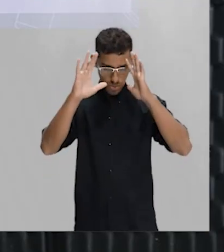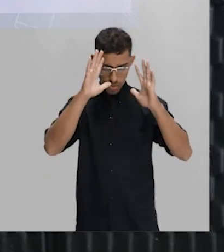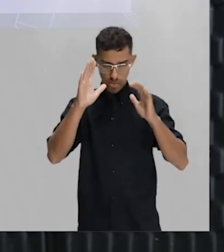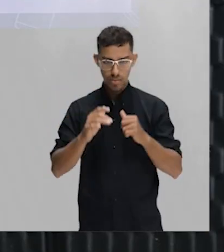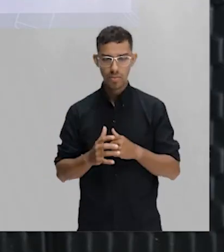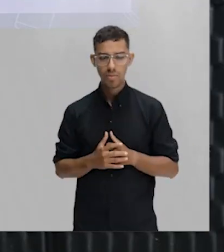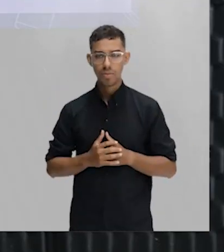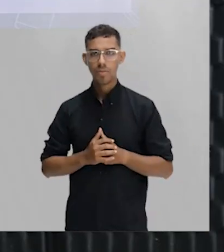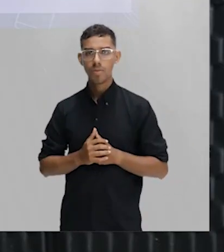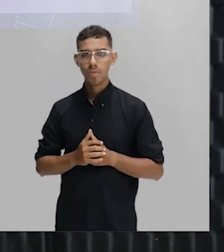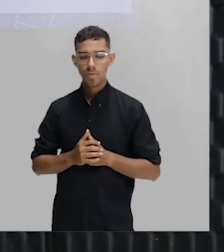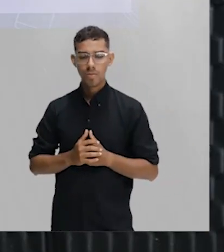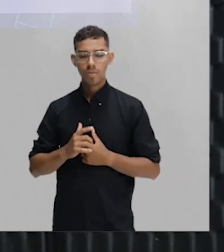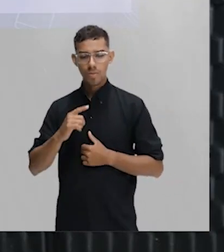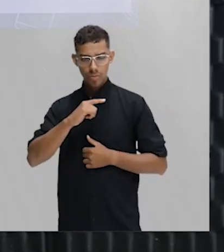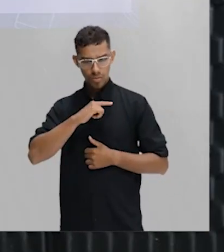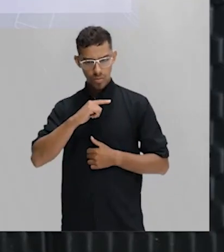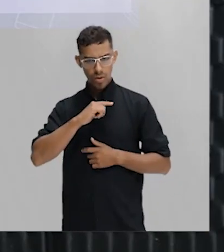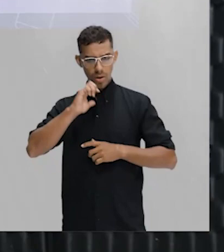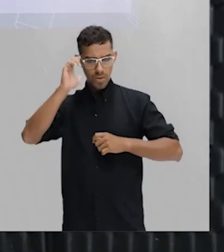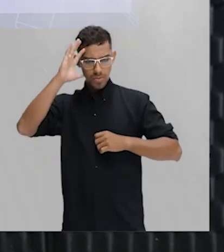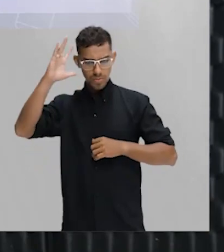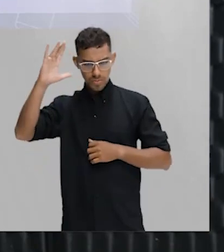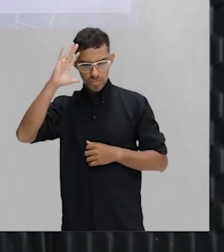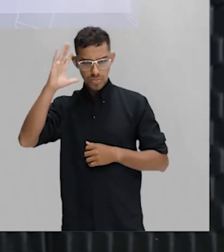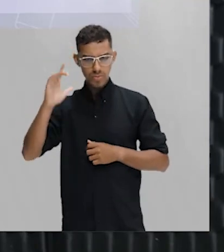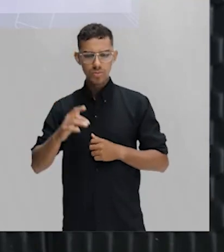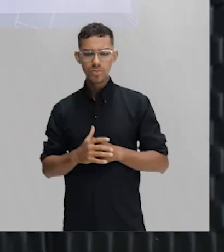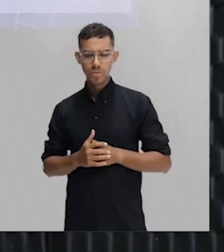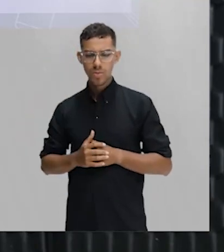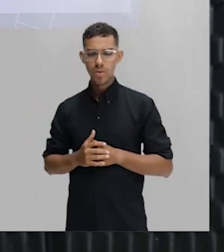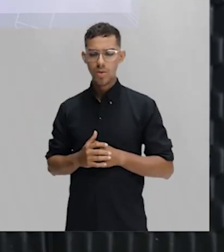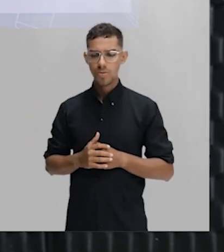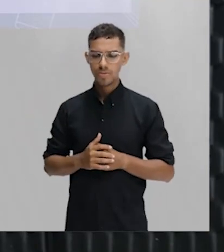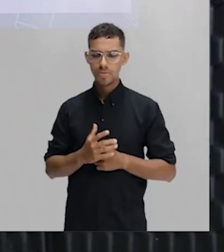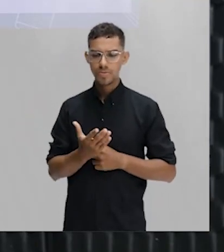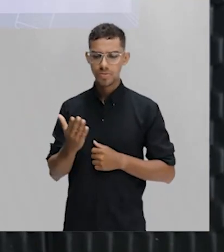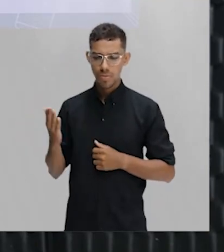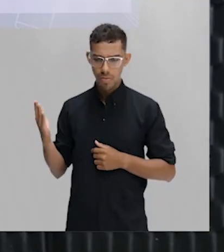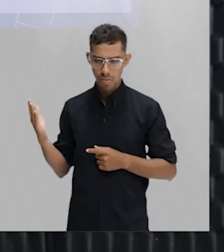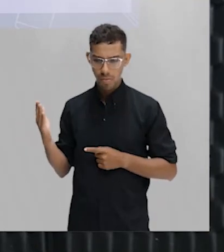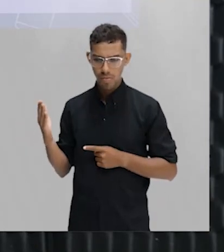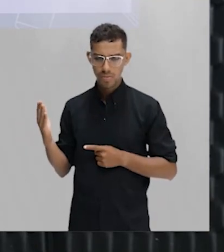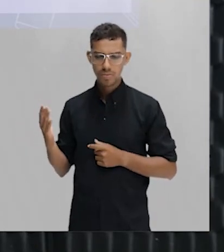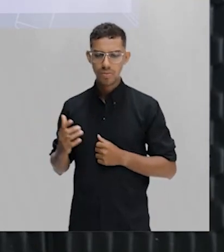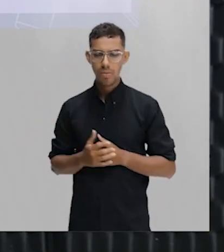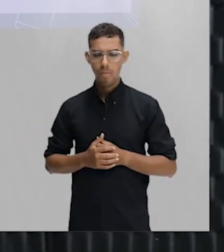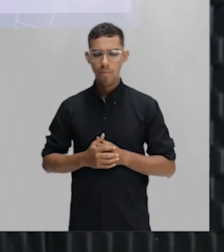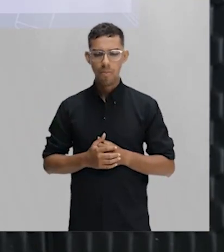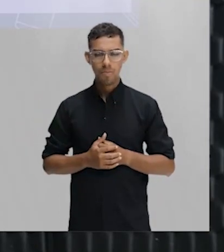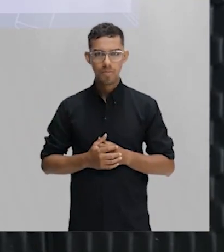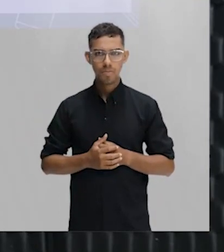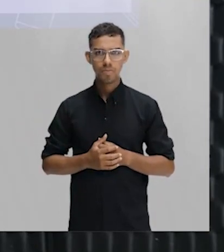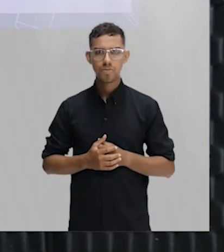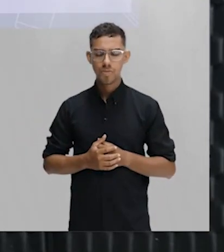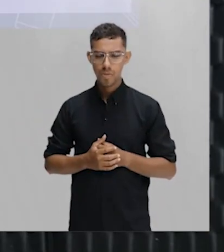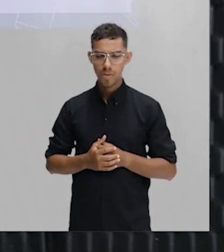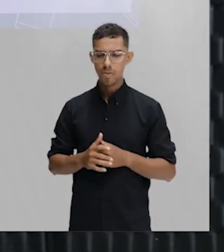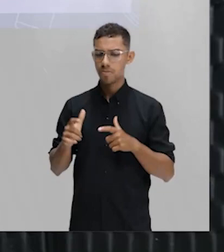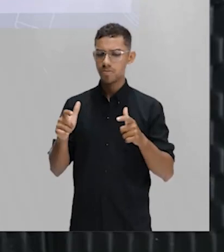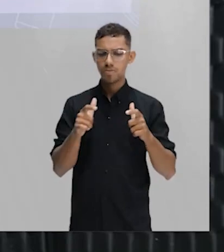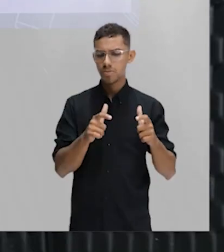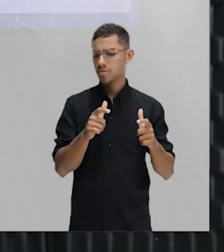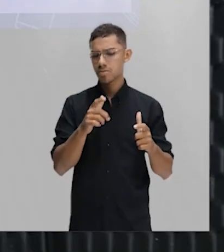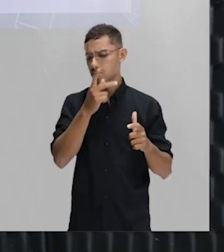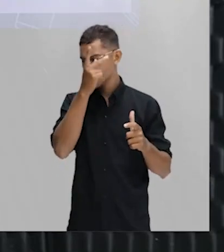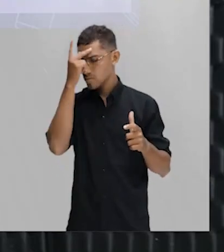tem obras do Brecheret, Tarsila do Amaral, Lazar Segal, Anita Malfatti, Cândido Portinari e Di Cavalcanti. Quem são